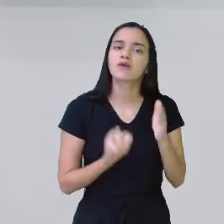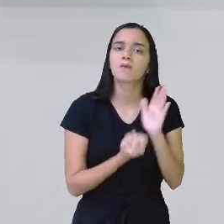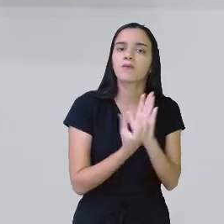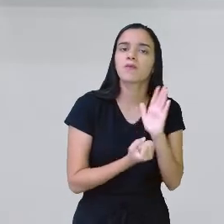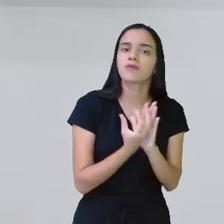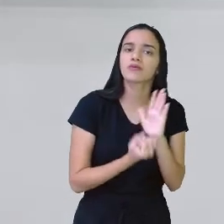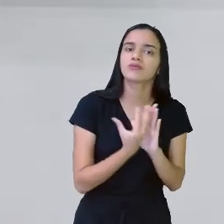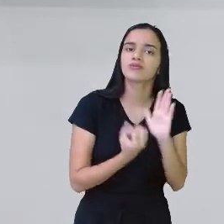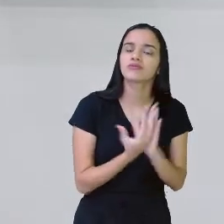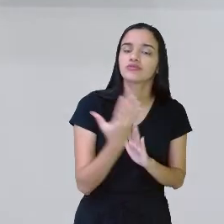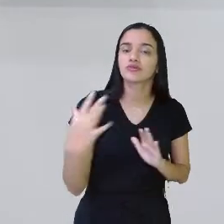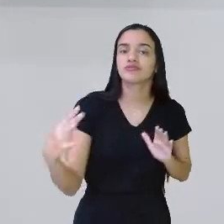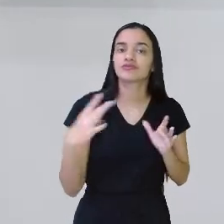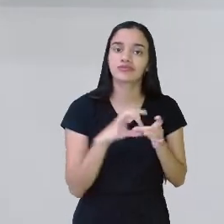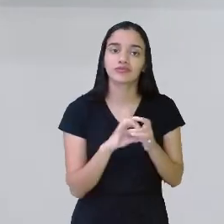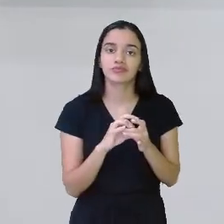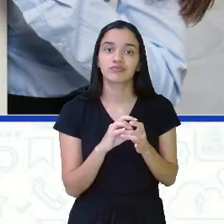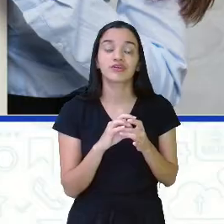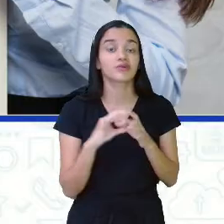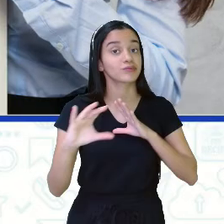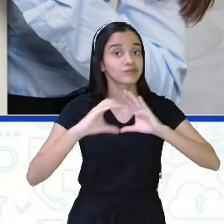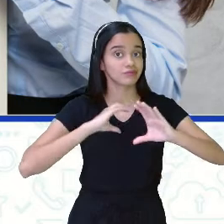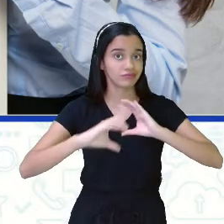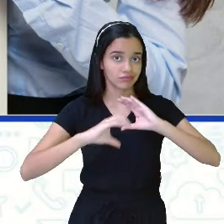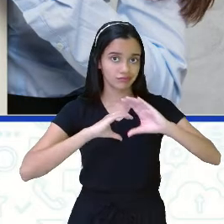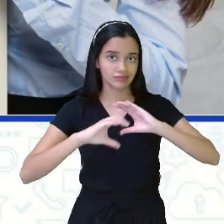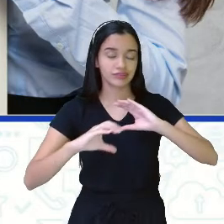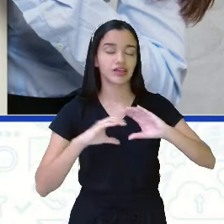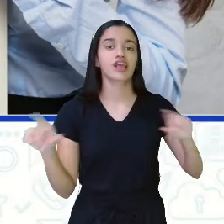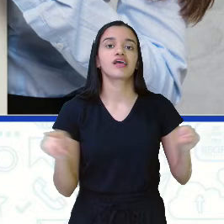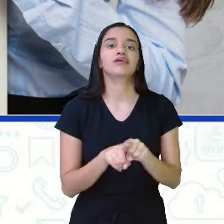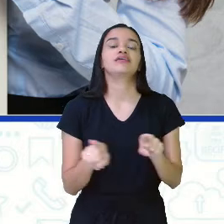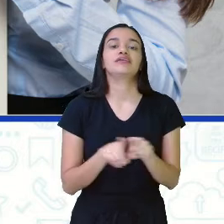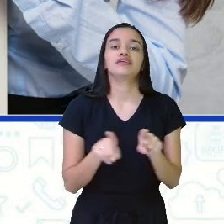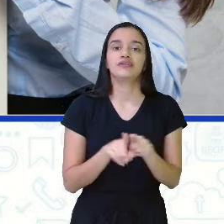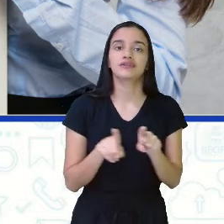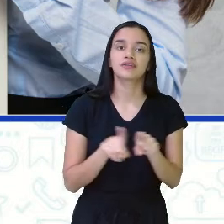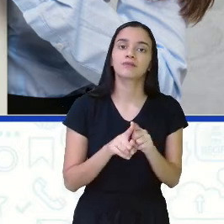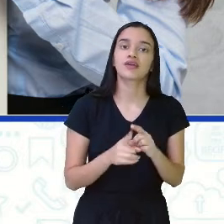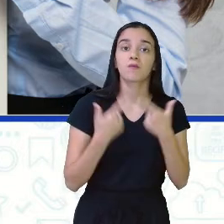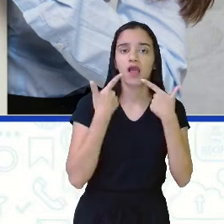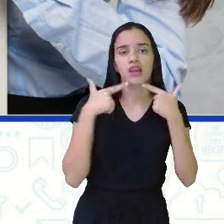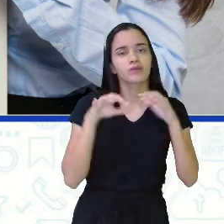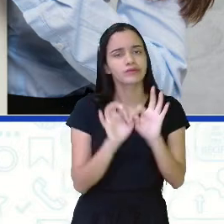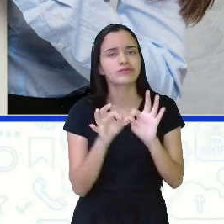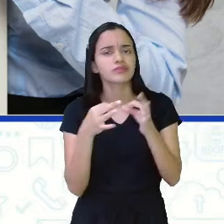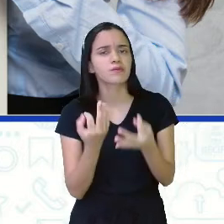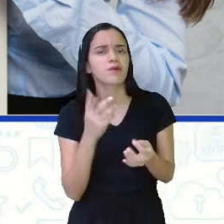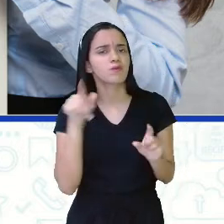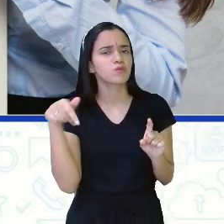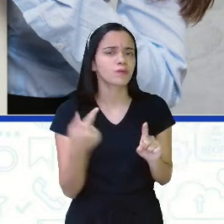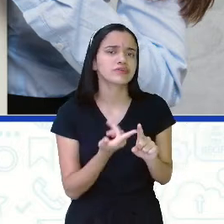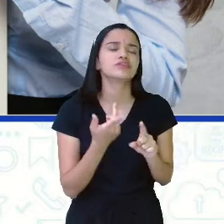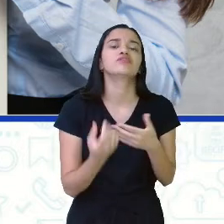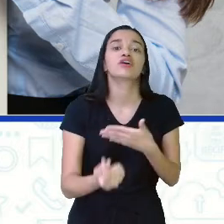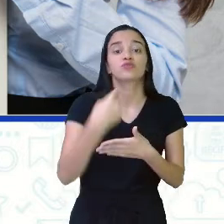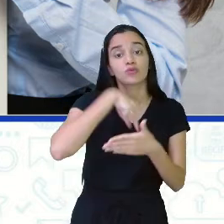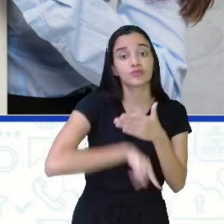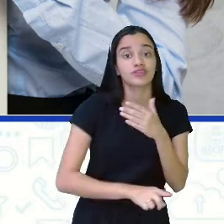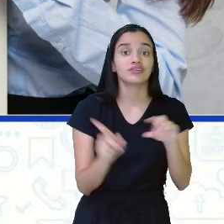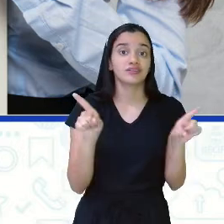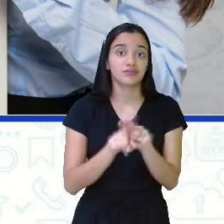Produções veiculadas nos meios de comunicação, possuem uma linguagem mais simples, objetiva e